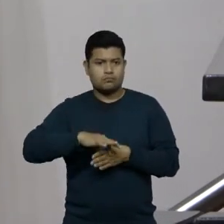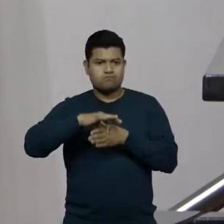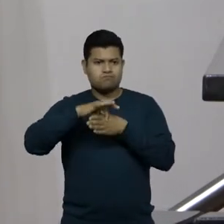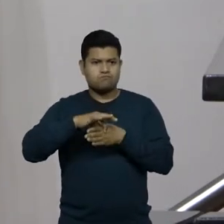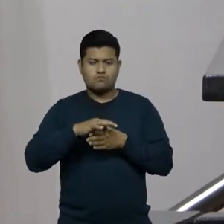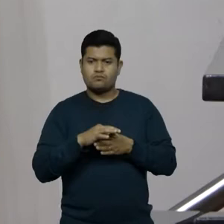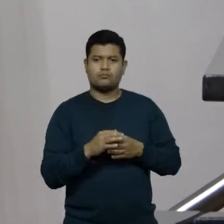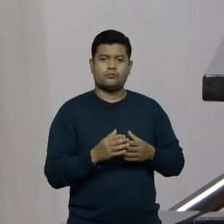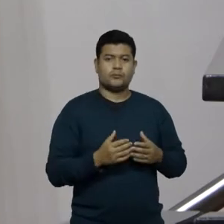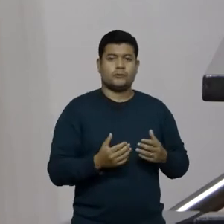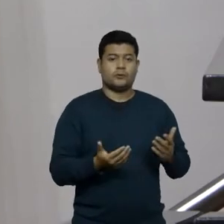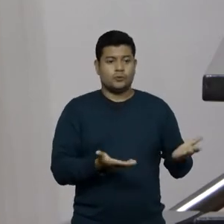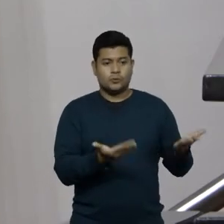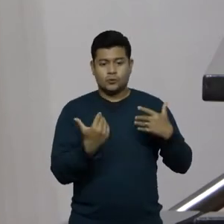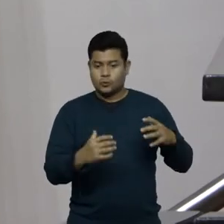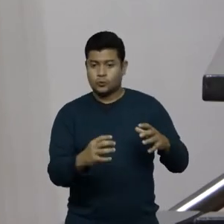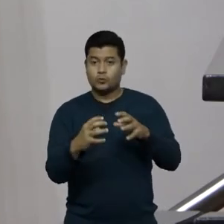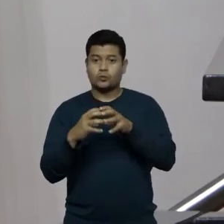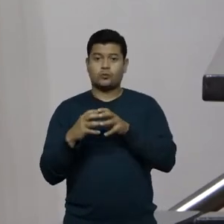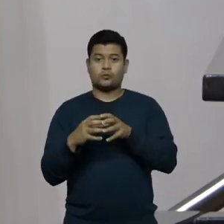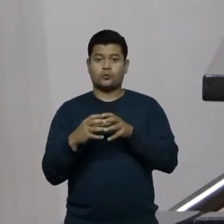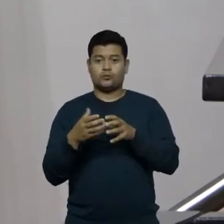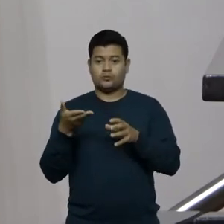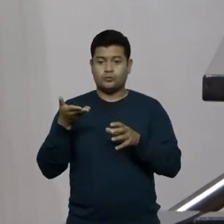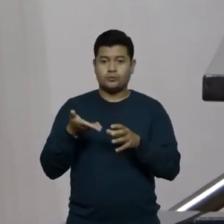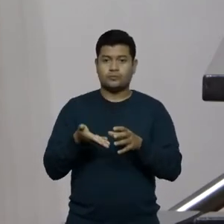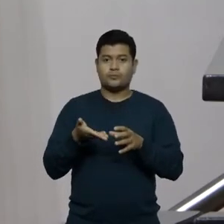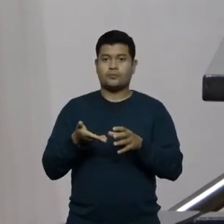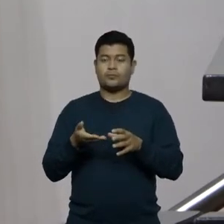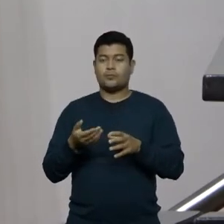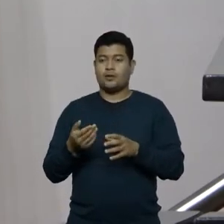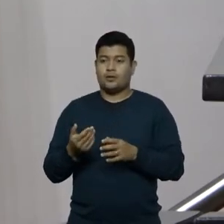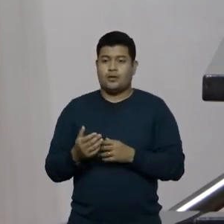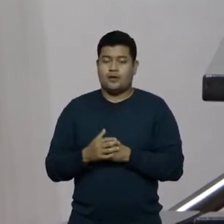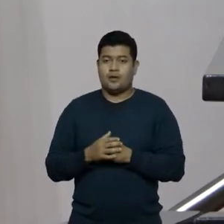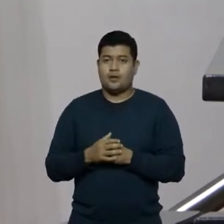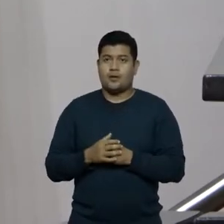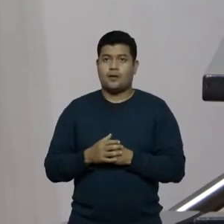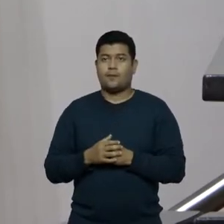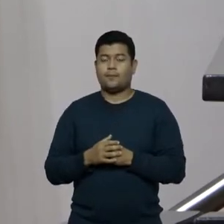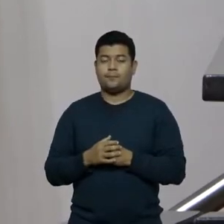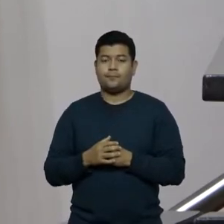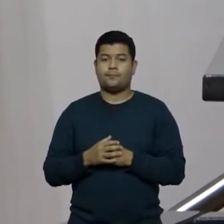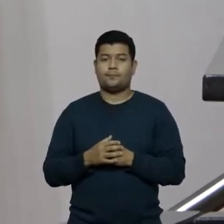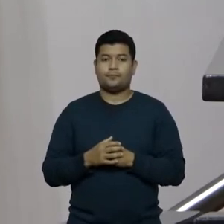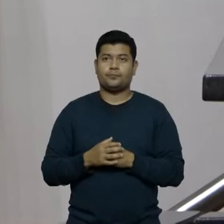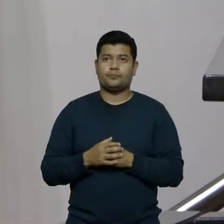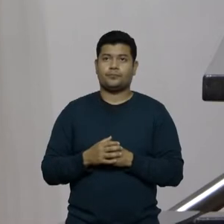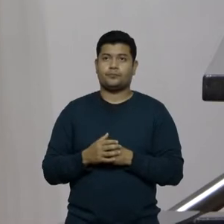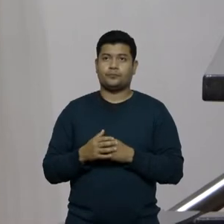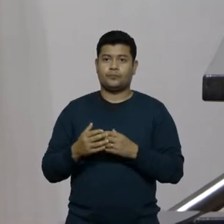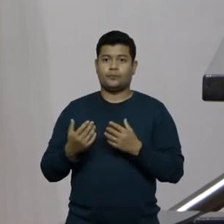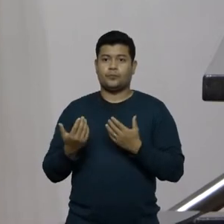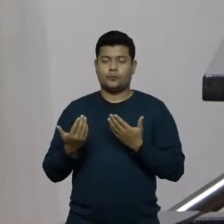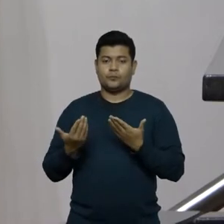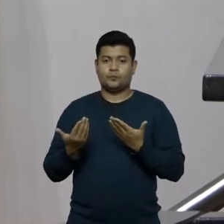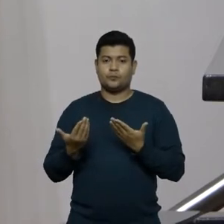que de uma forma ou de outra ela tem feito um confron